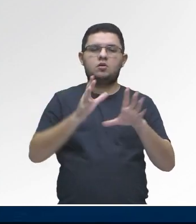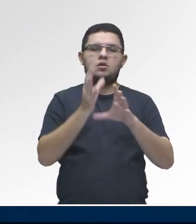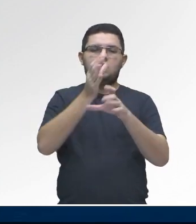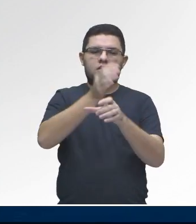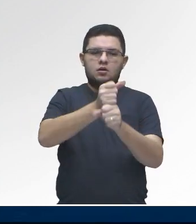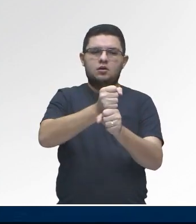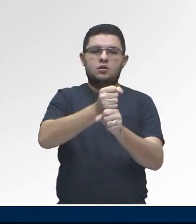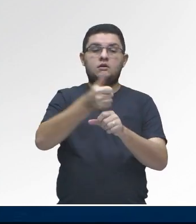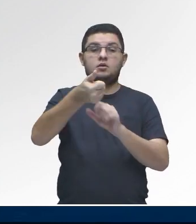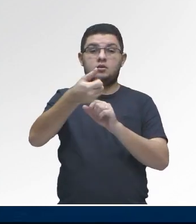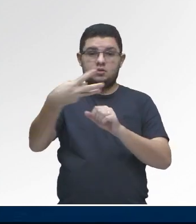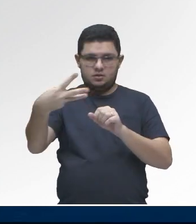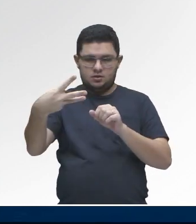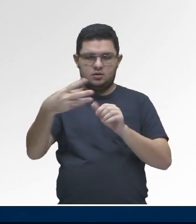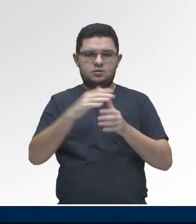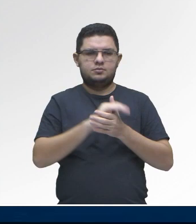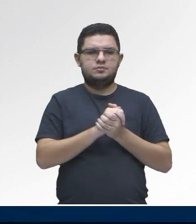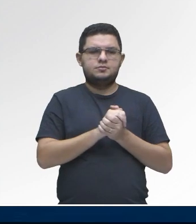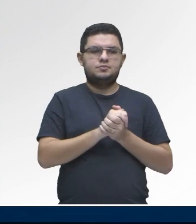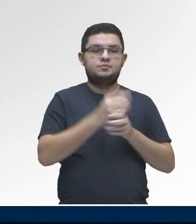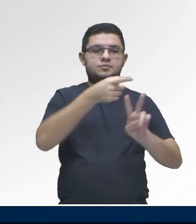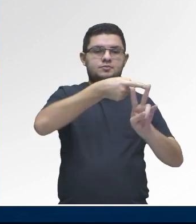são respostas